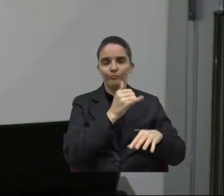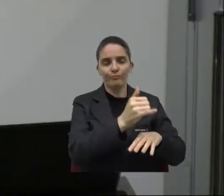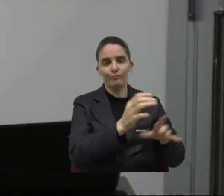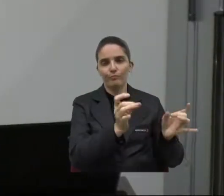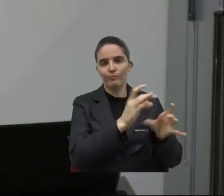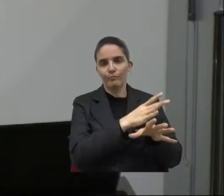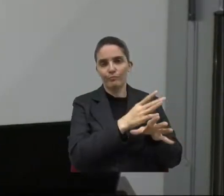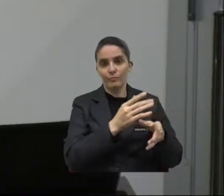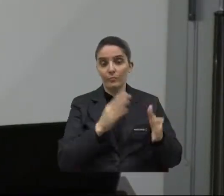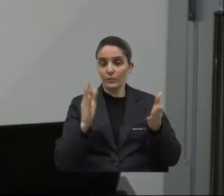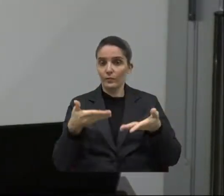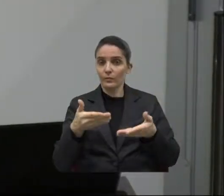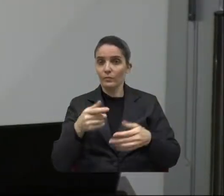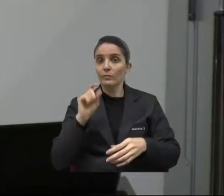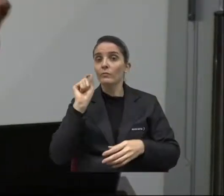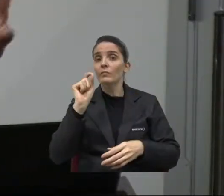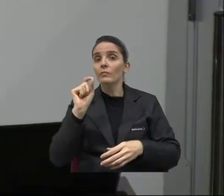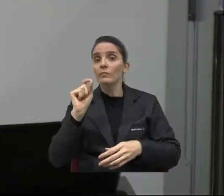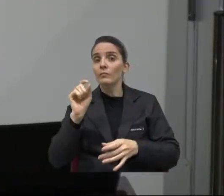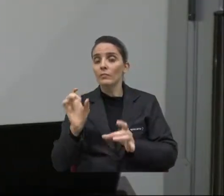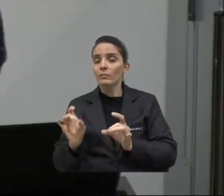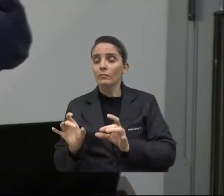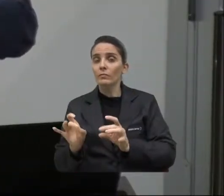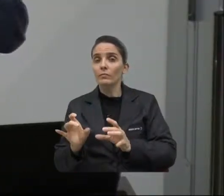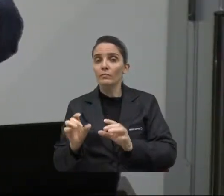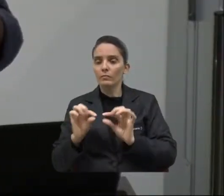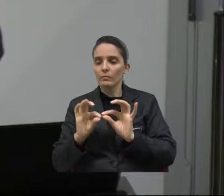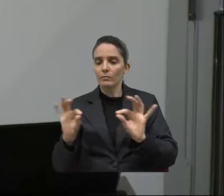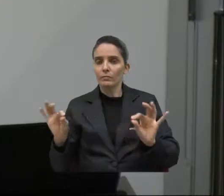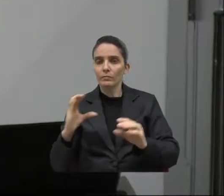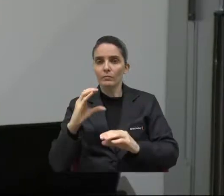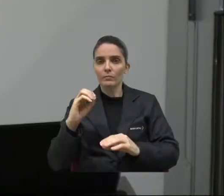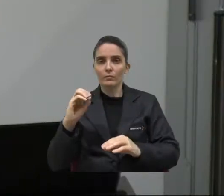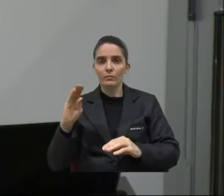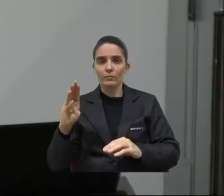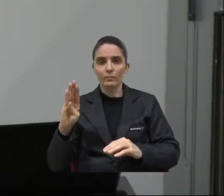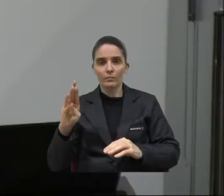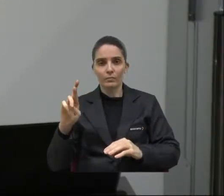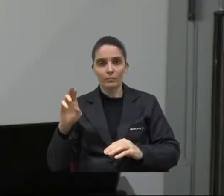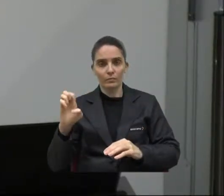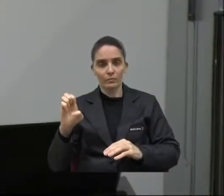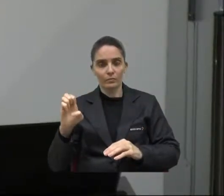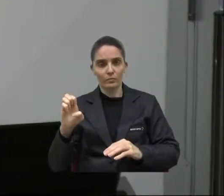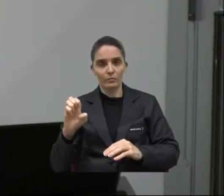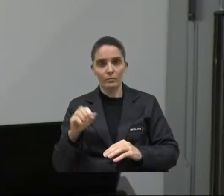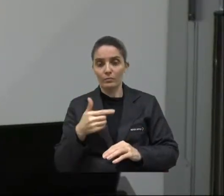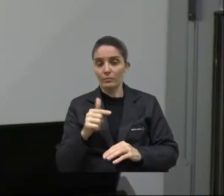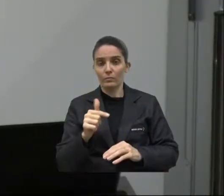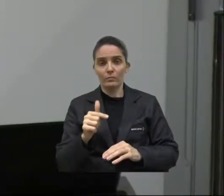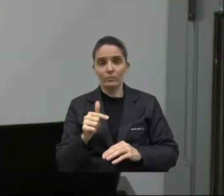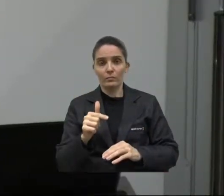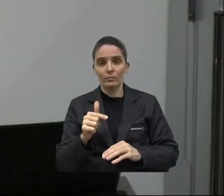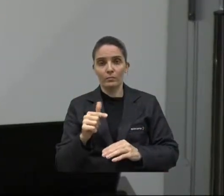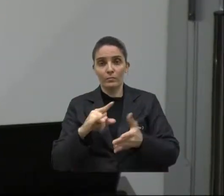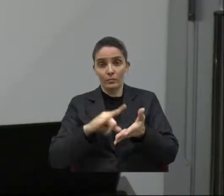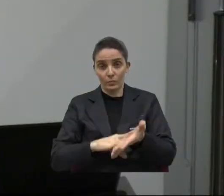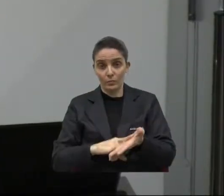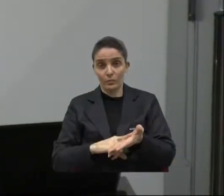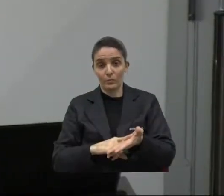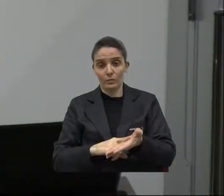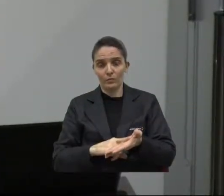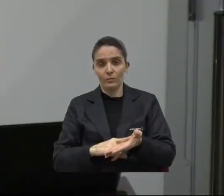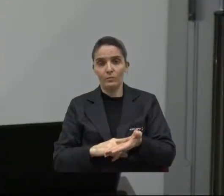quem comprar o fio de cobre, quem comprar material de cobre sem a comprovação da origem, terá